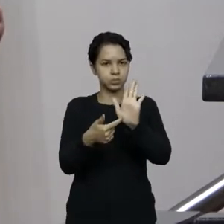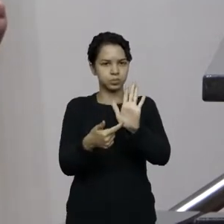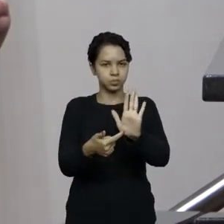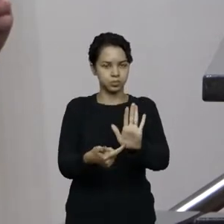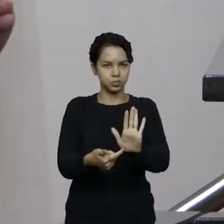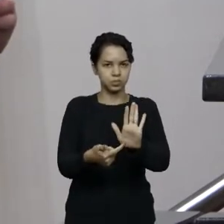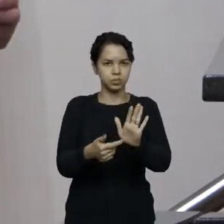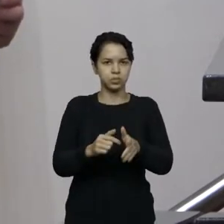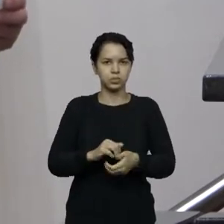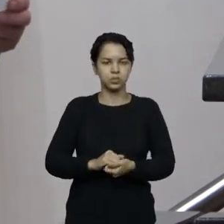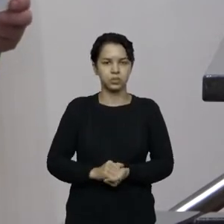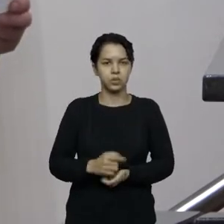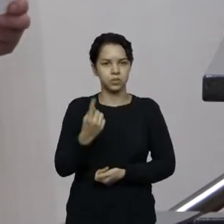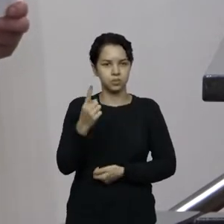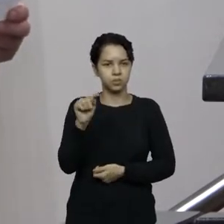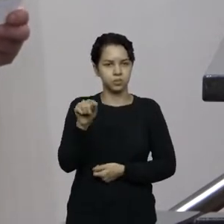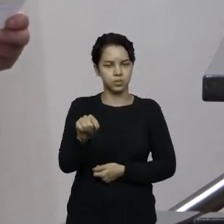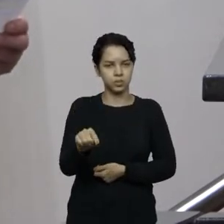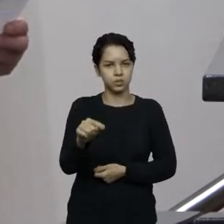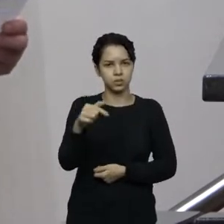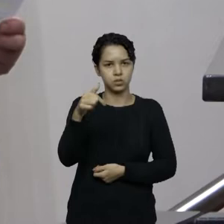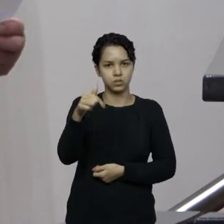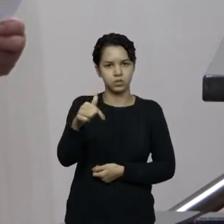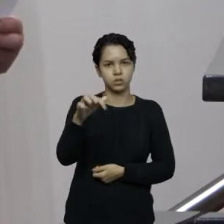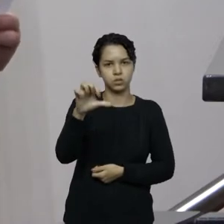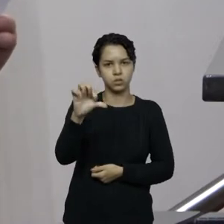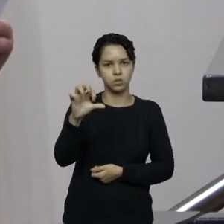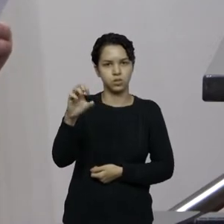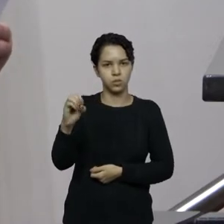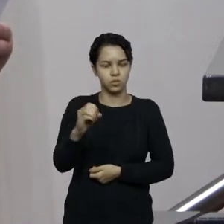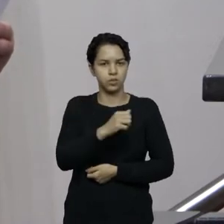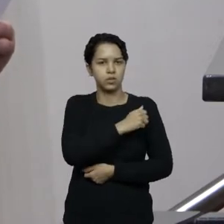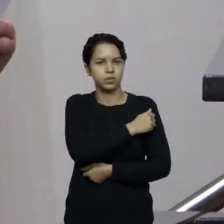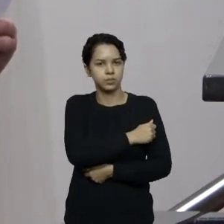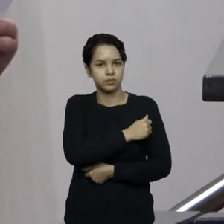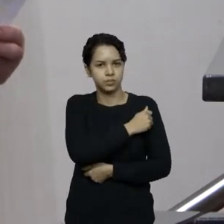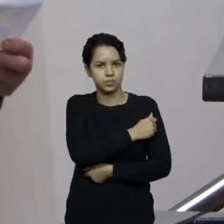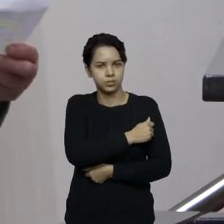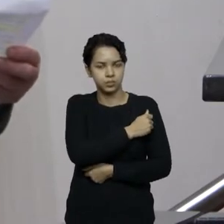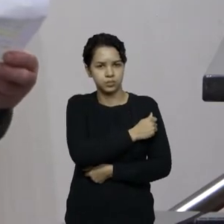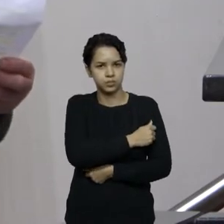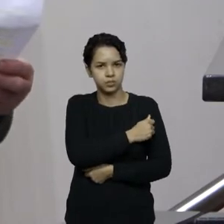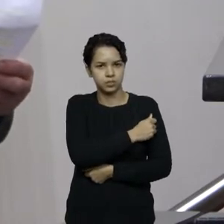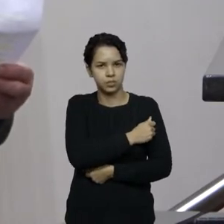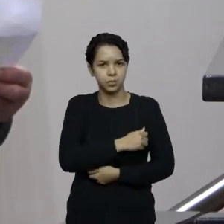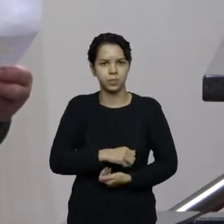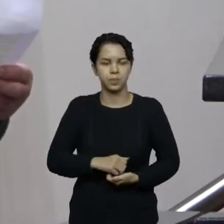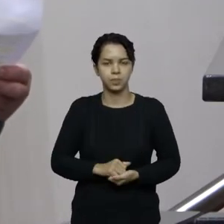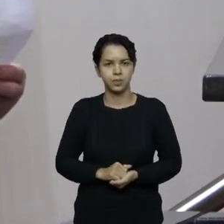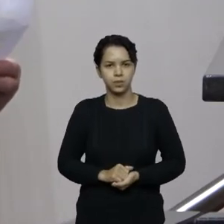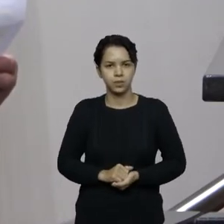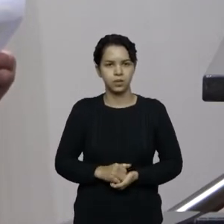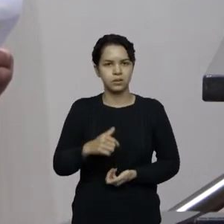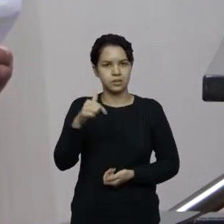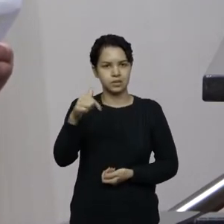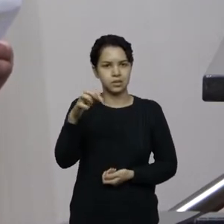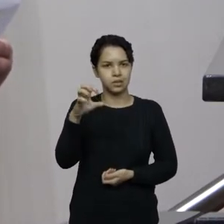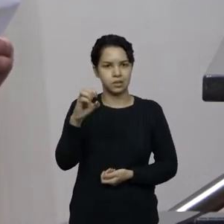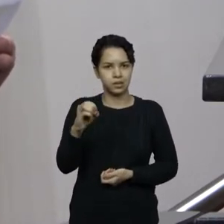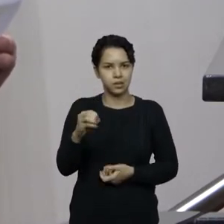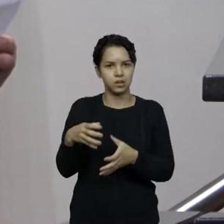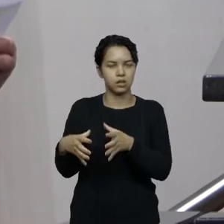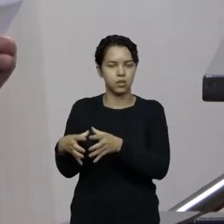por 1790 estudantes foram 70 turmas